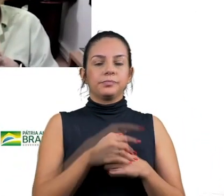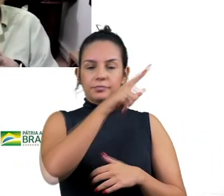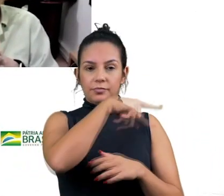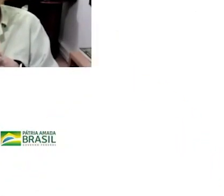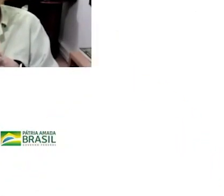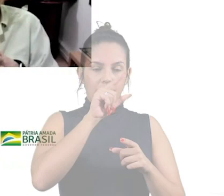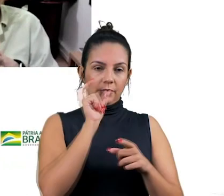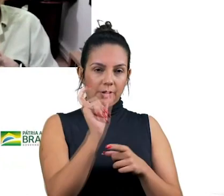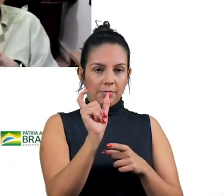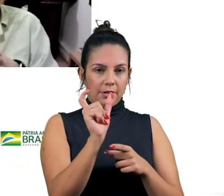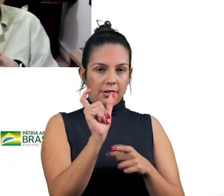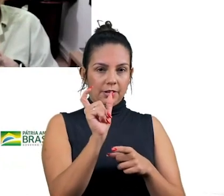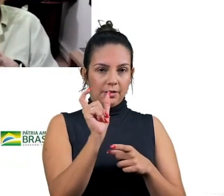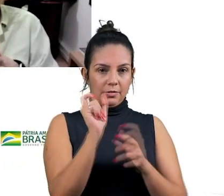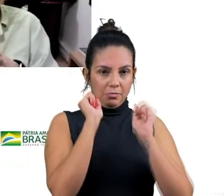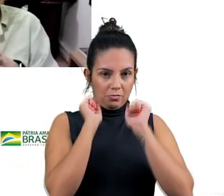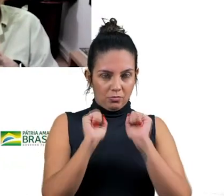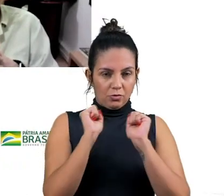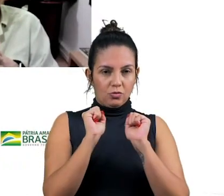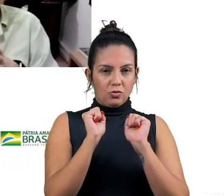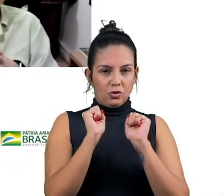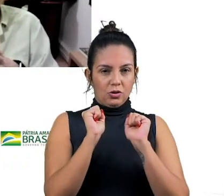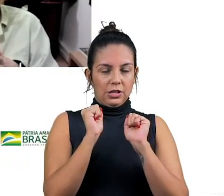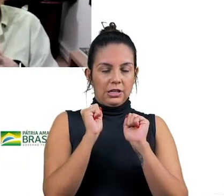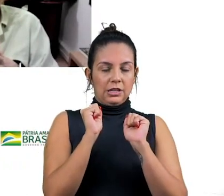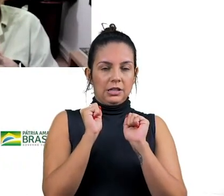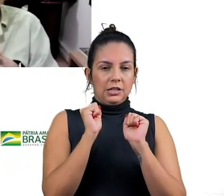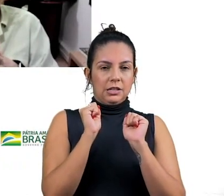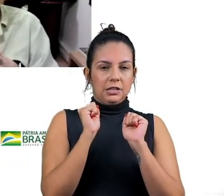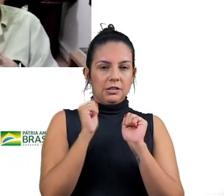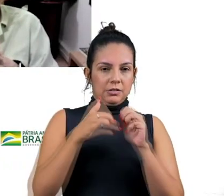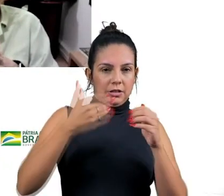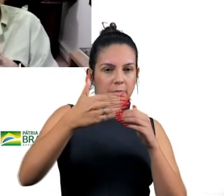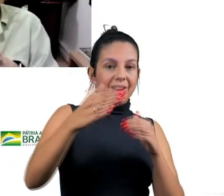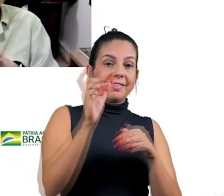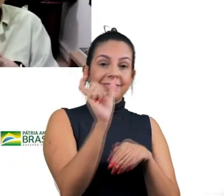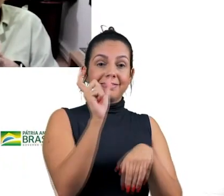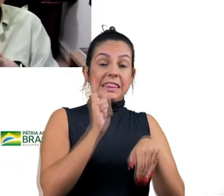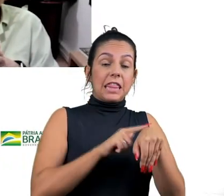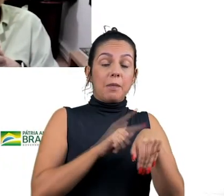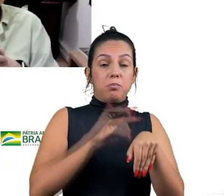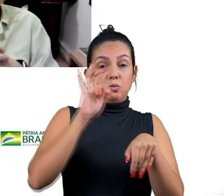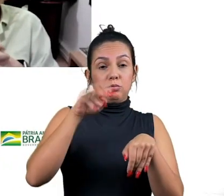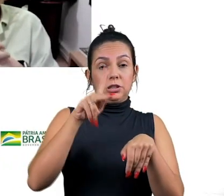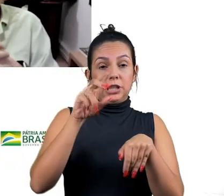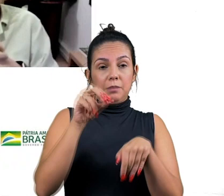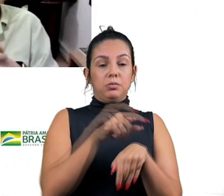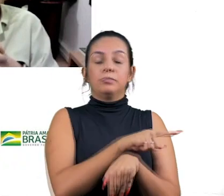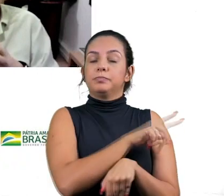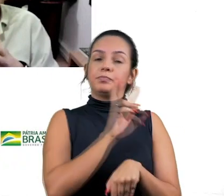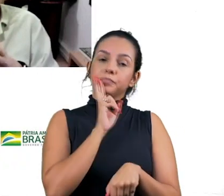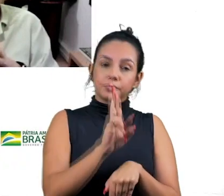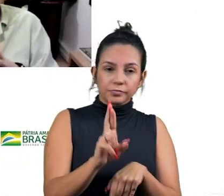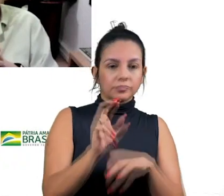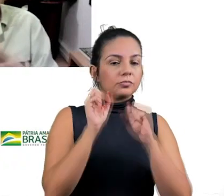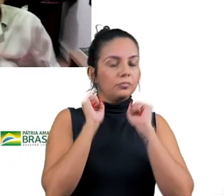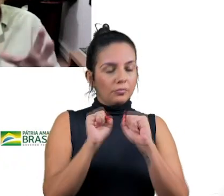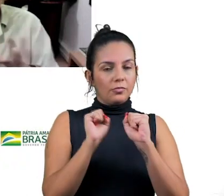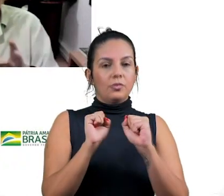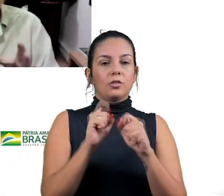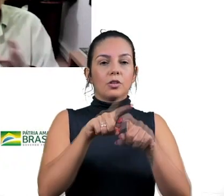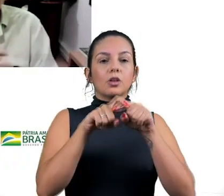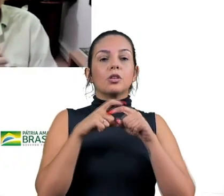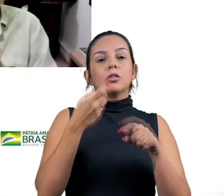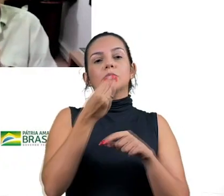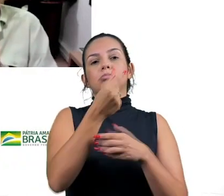Essa palavra, ela pode ser aplicada daqui para frente, Sérgio? O tempo? Olha, ela pode por causa